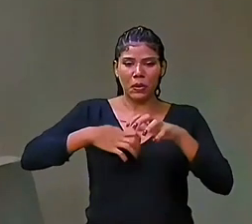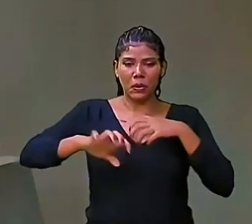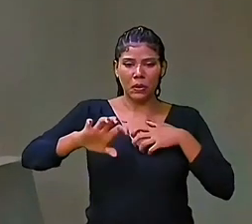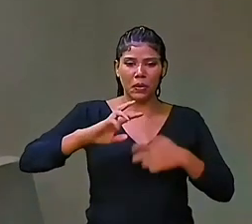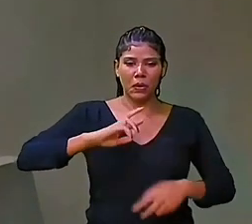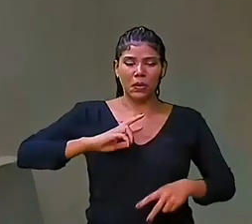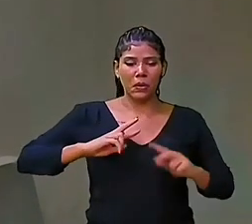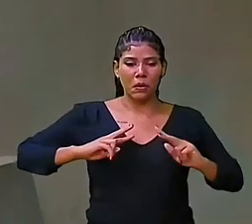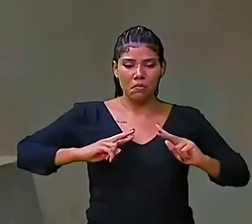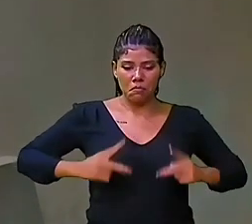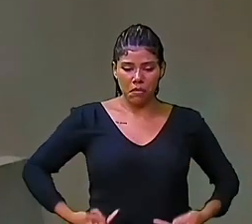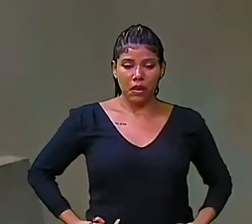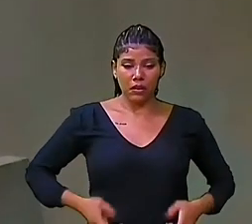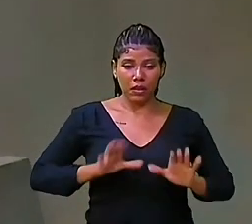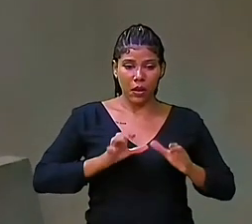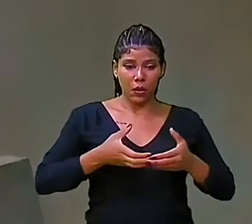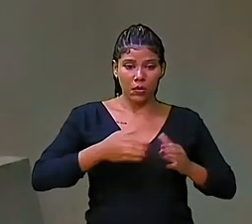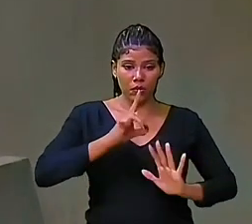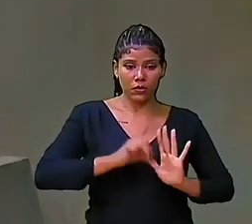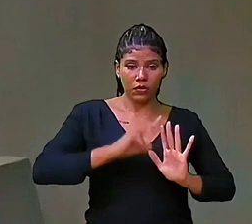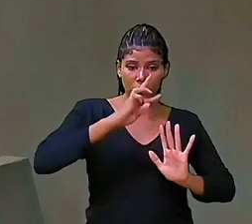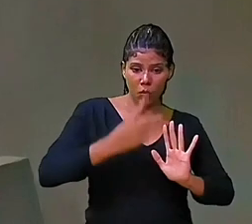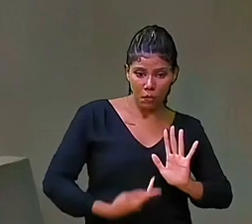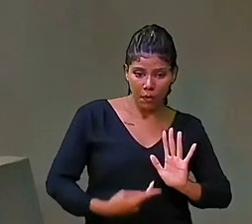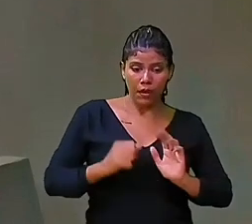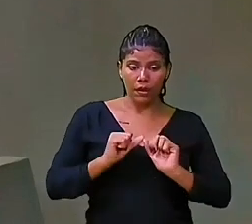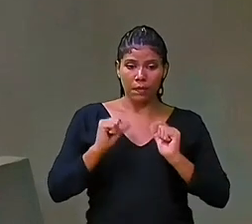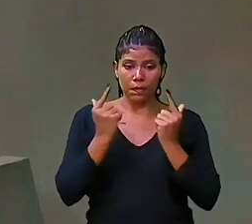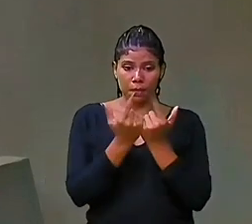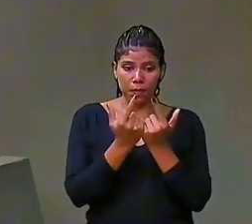né? Na Comissão de Direitos Humanos da Assembleia,